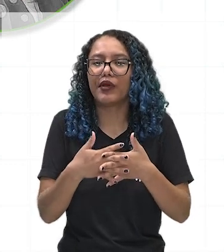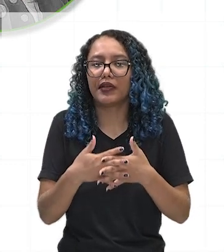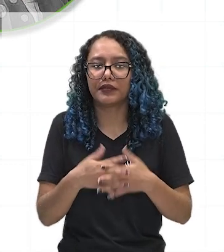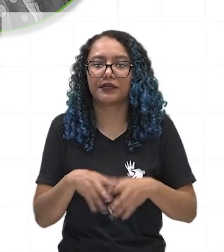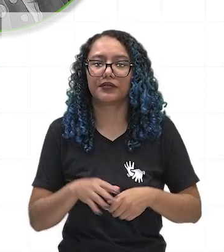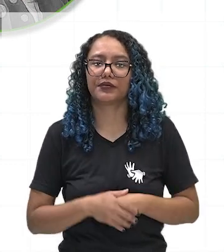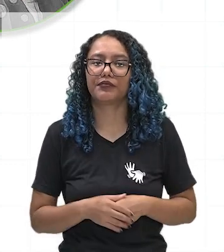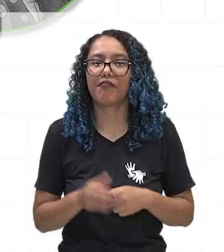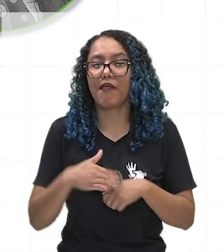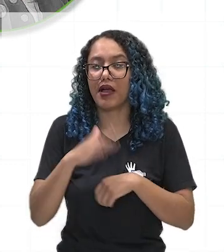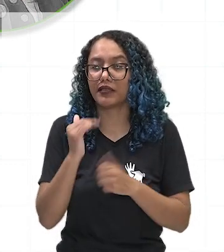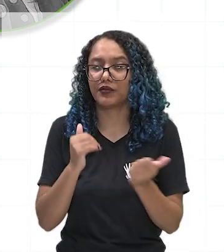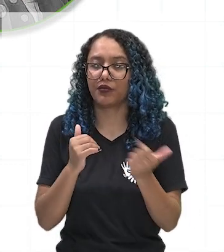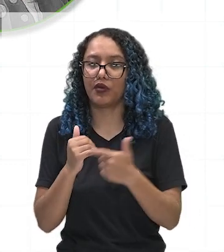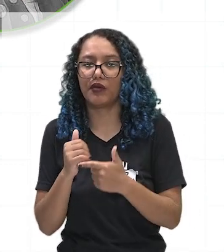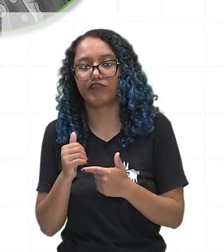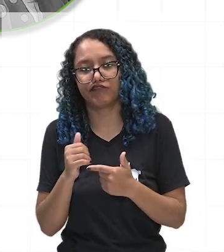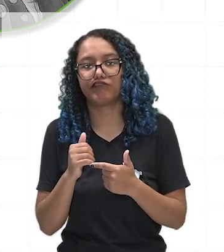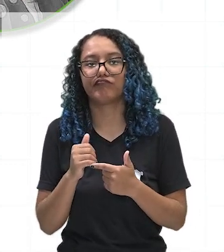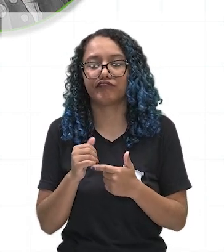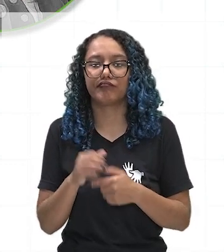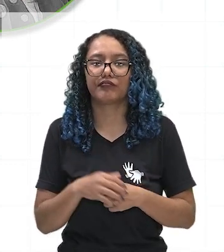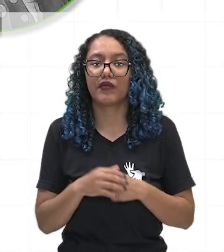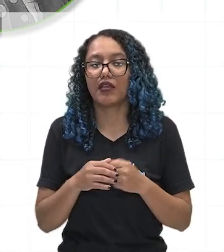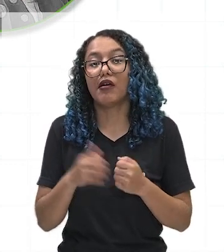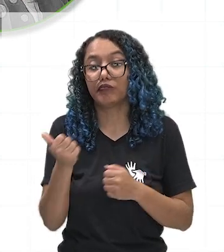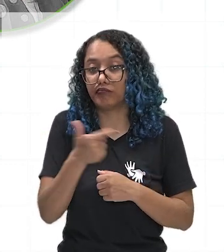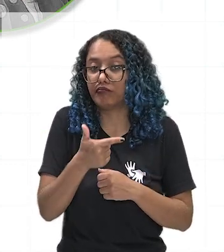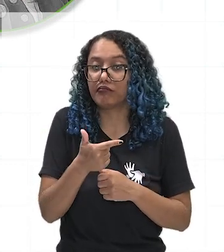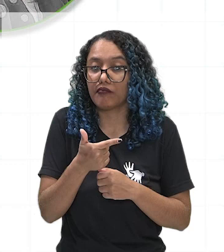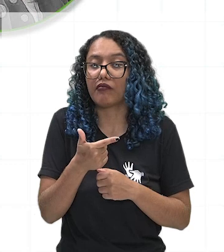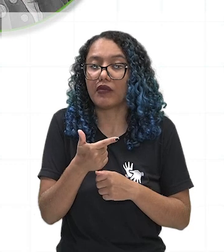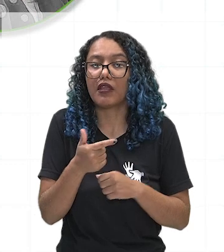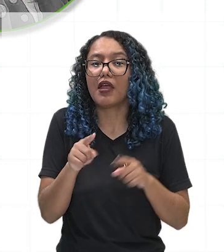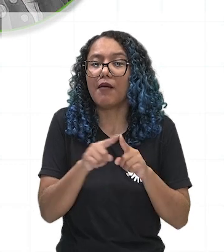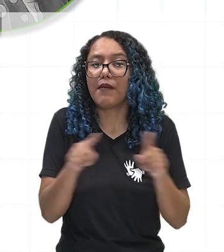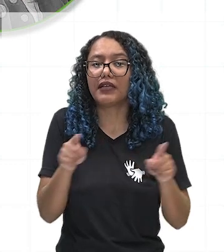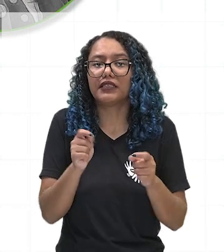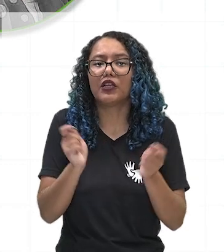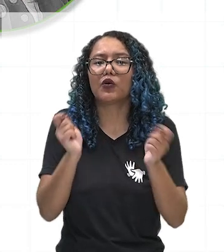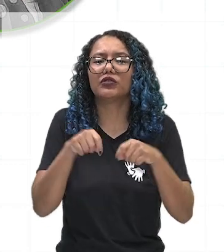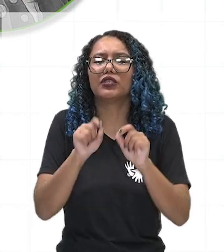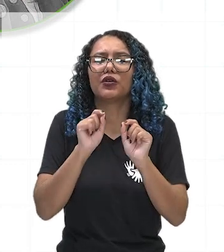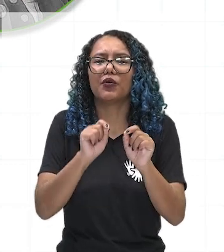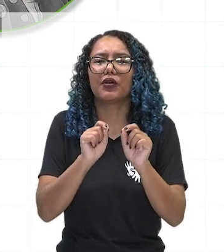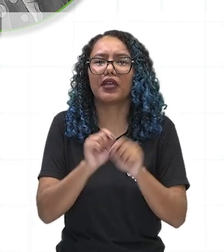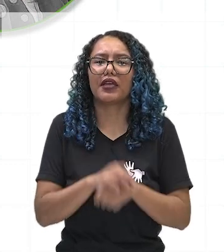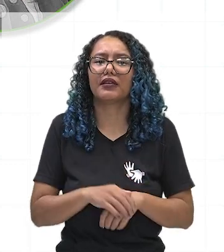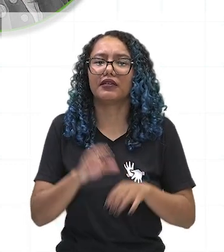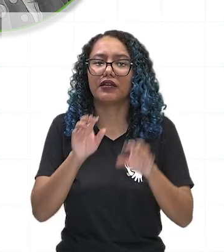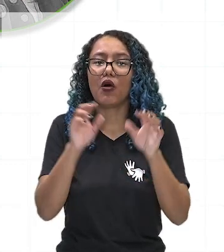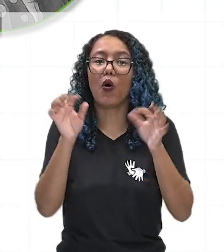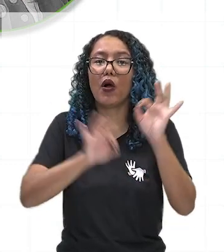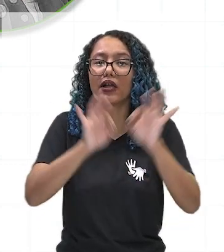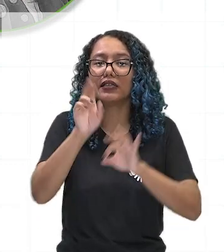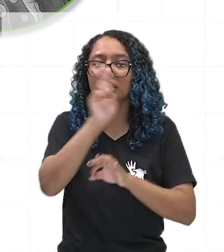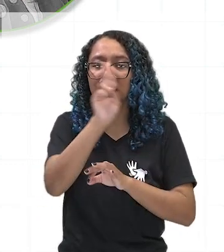aí que o de Aristóteles, ele consiste em denominar as espécies a partir de uma